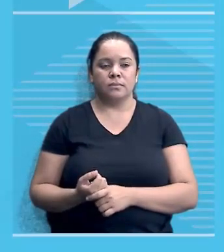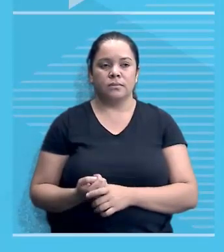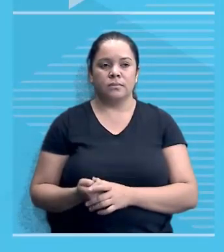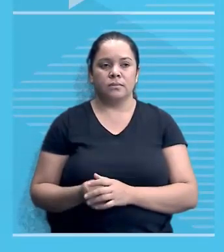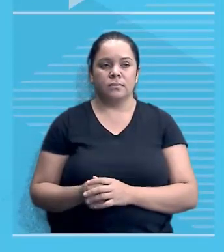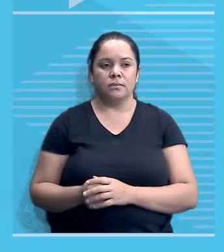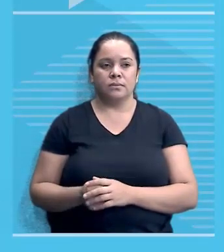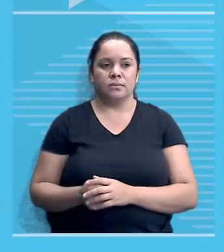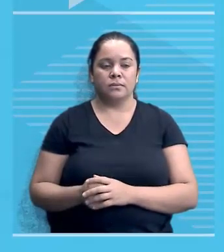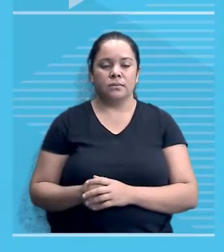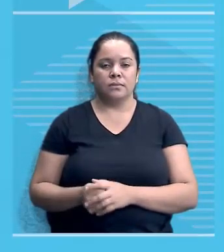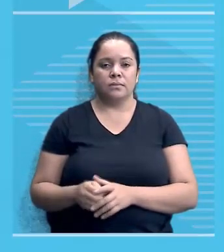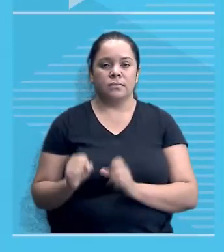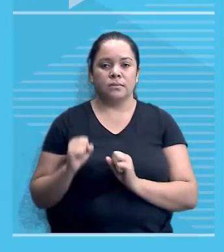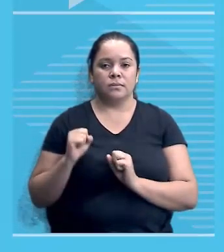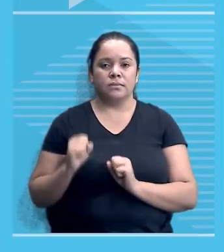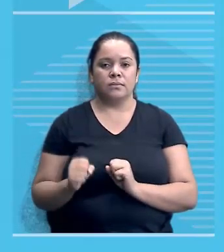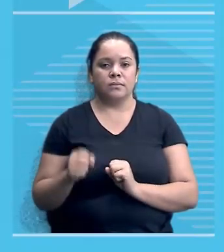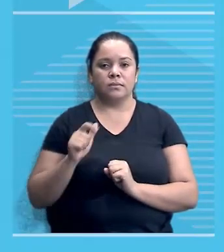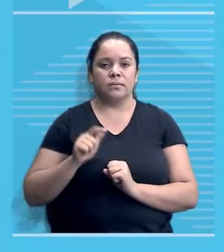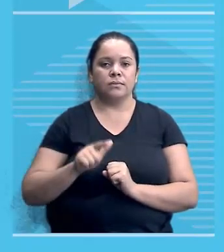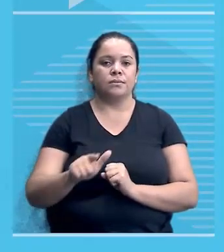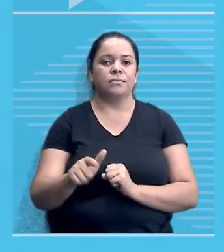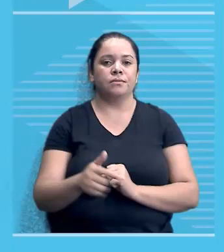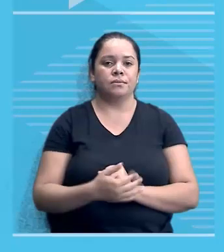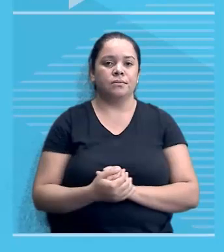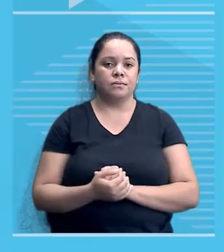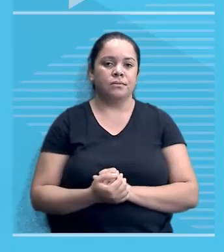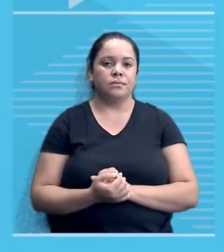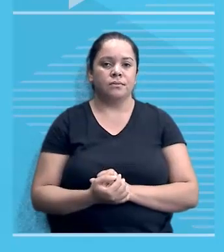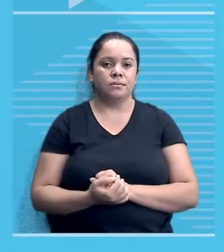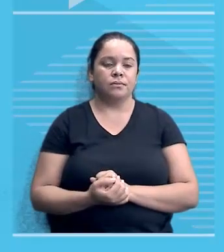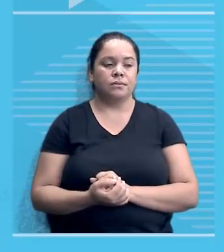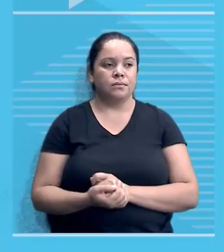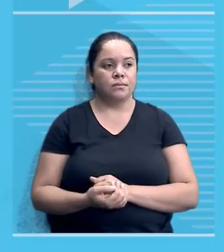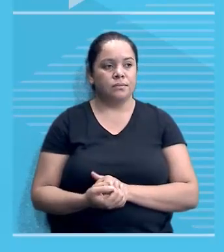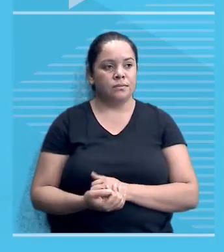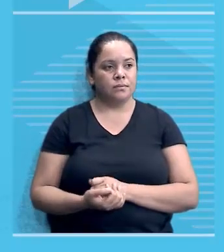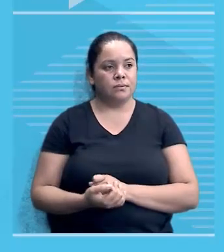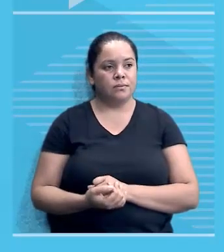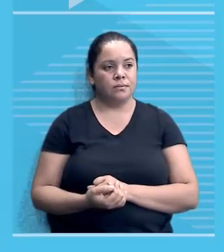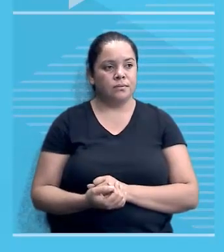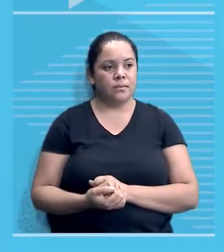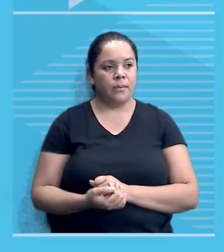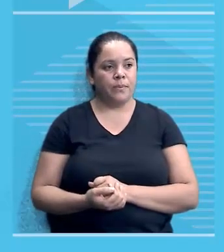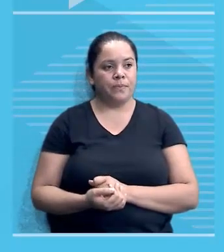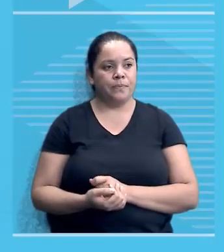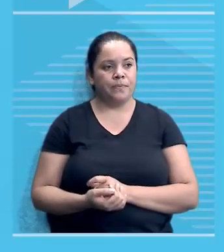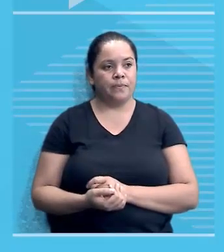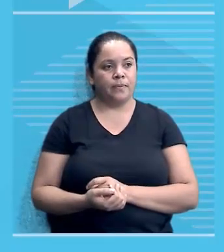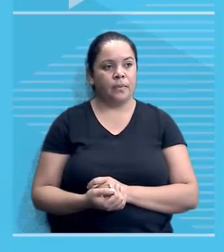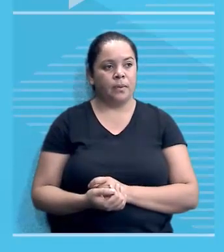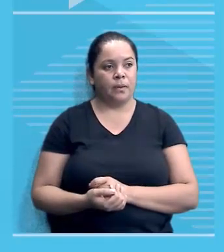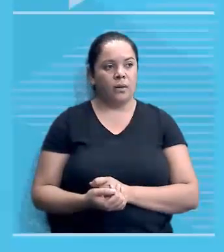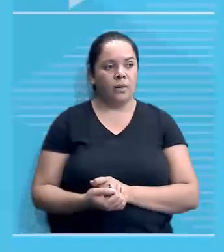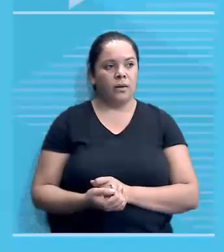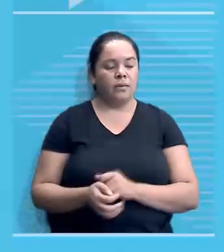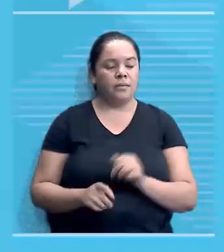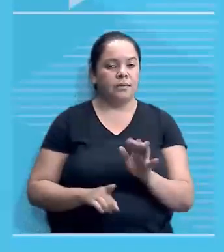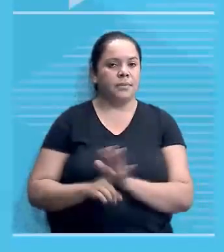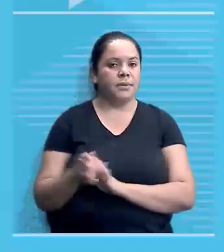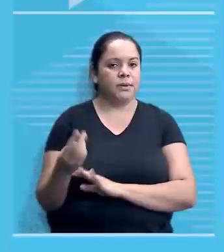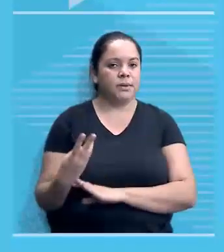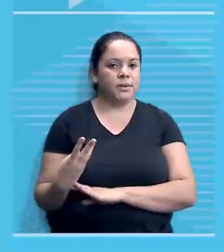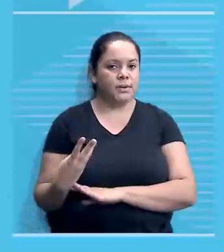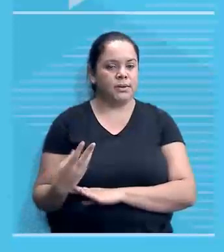podemos avançar vamos lá vamos seguir vamos seguir para a nossa próxima questão Será